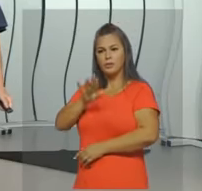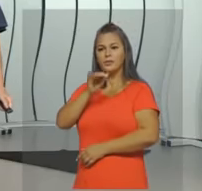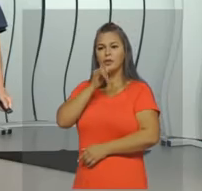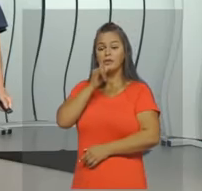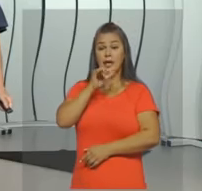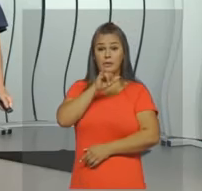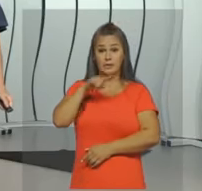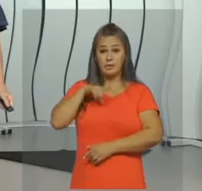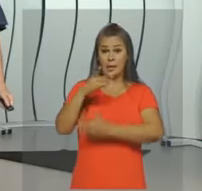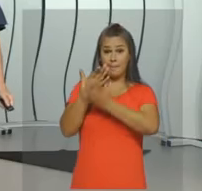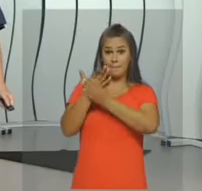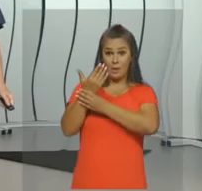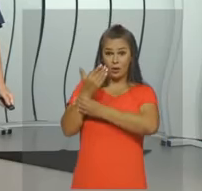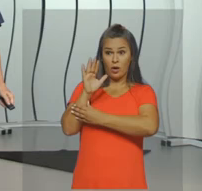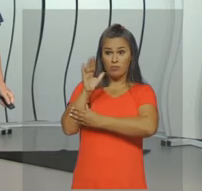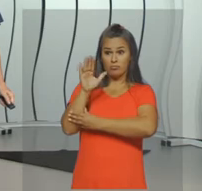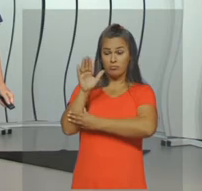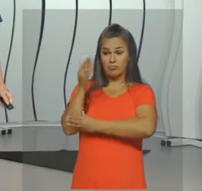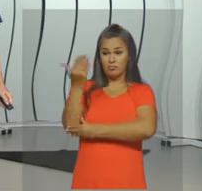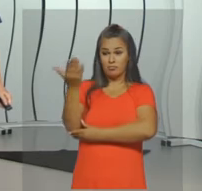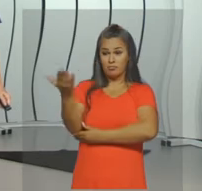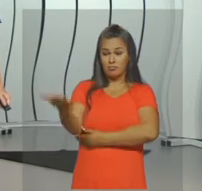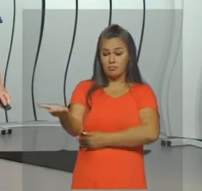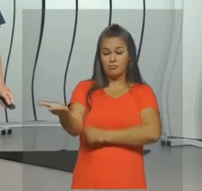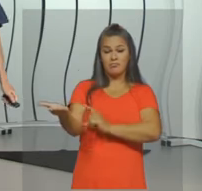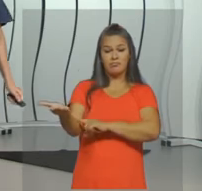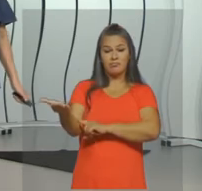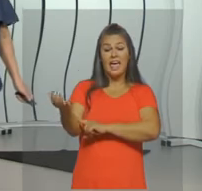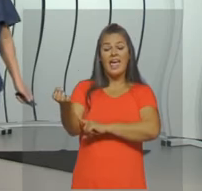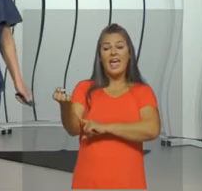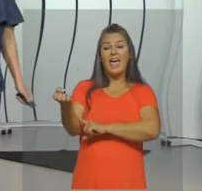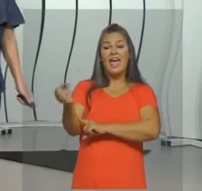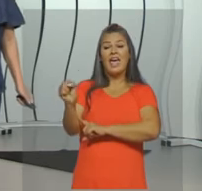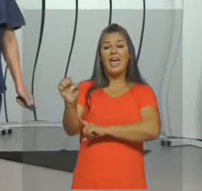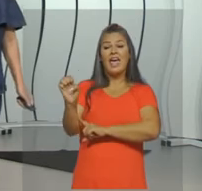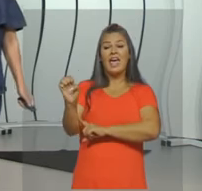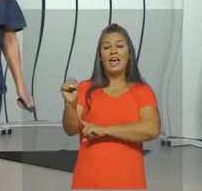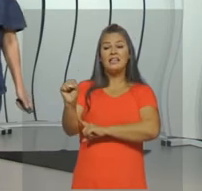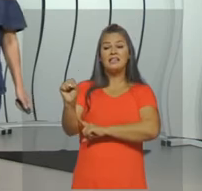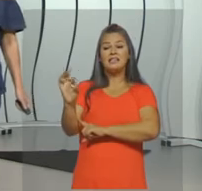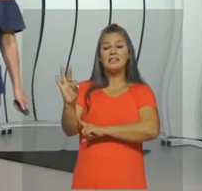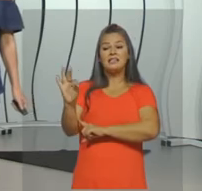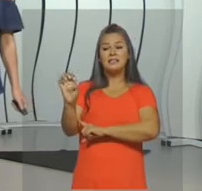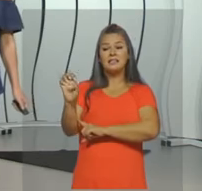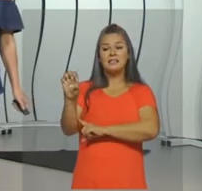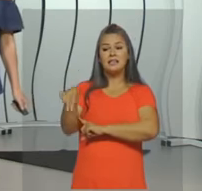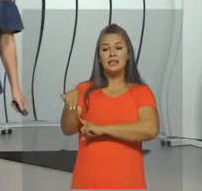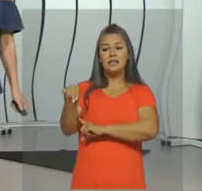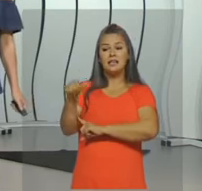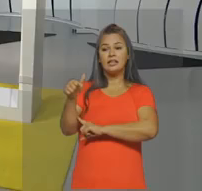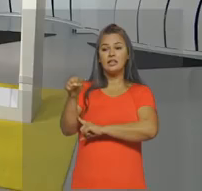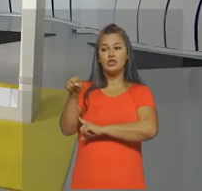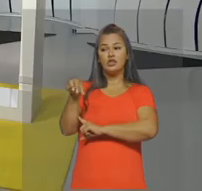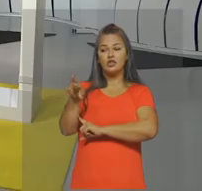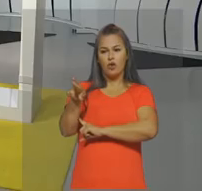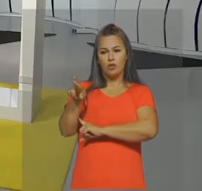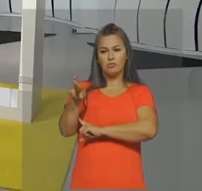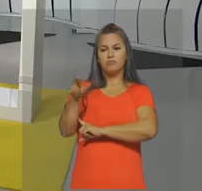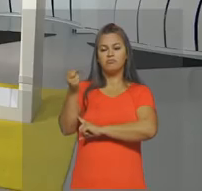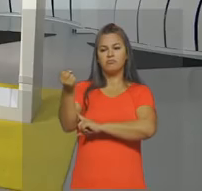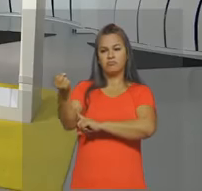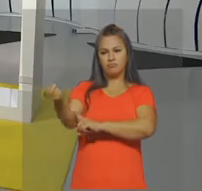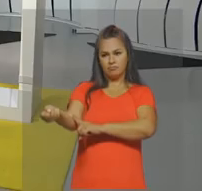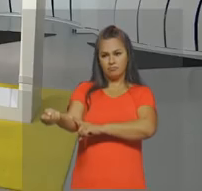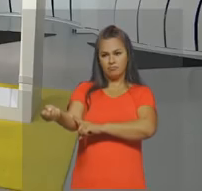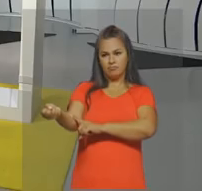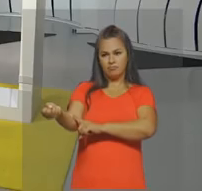flexionando. Aqui eu estou estendendo. Ó, flexionando e estendendo, tá? Então, eu estou fazendo